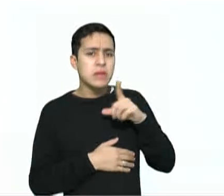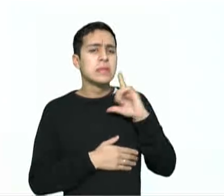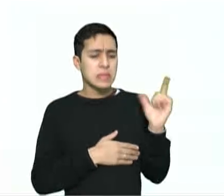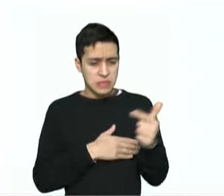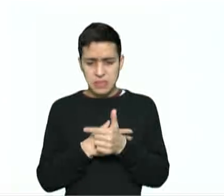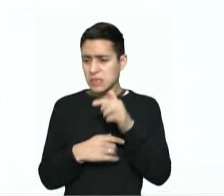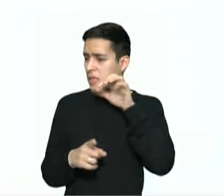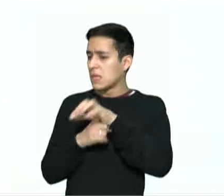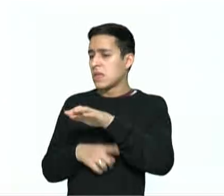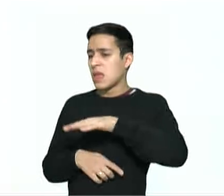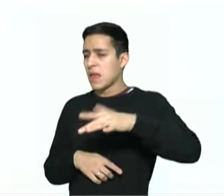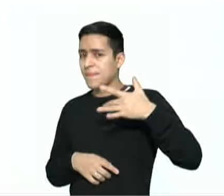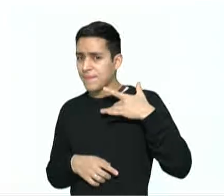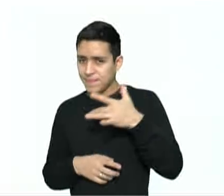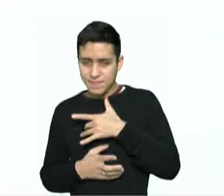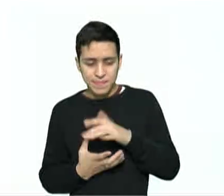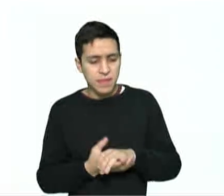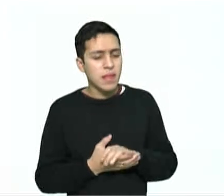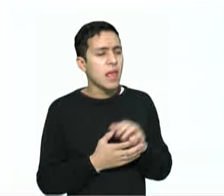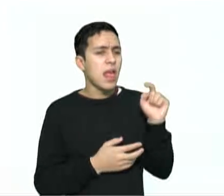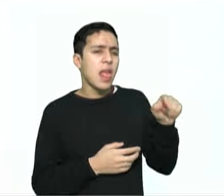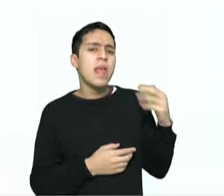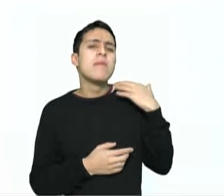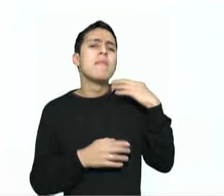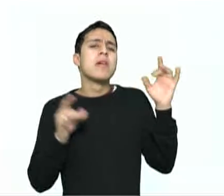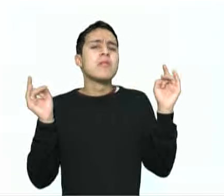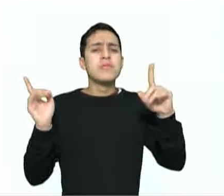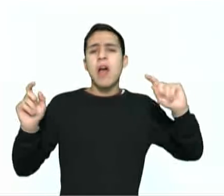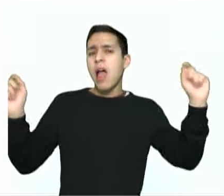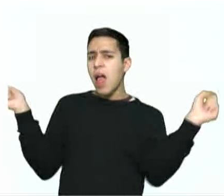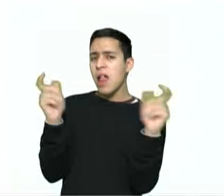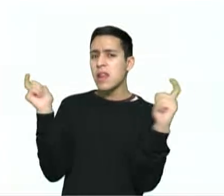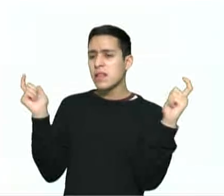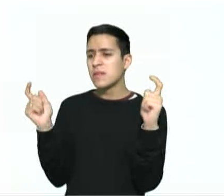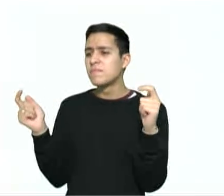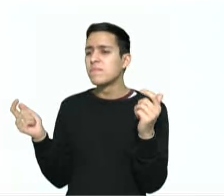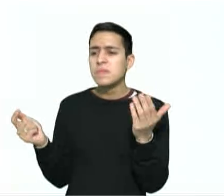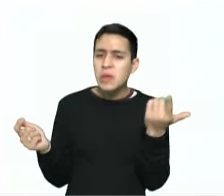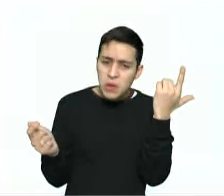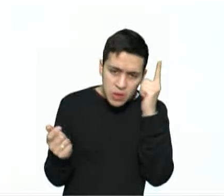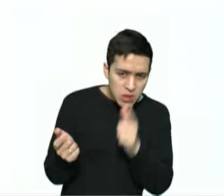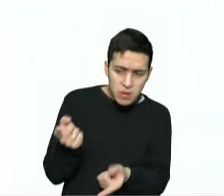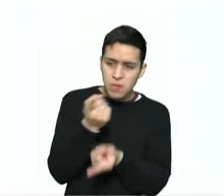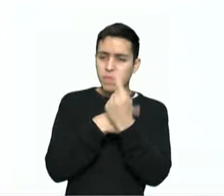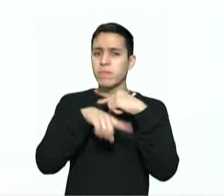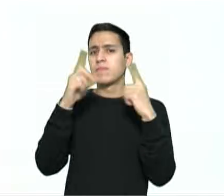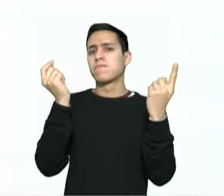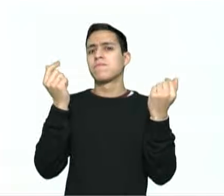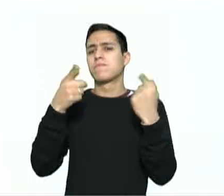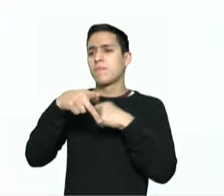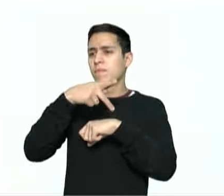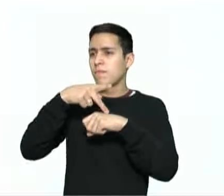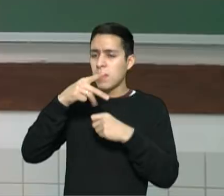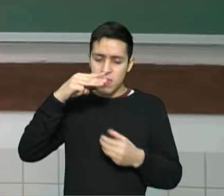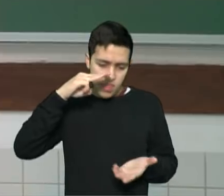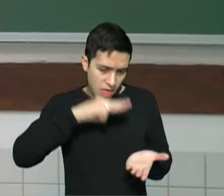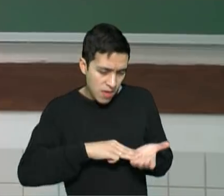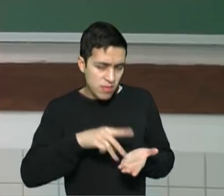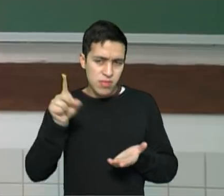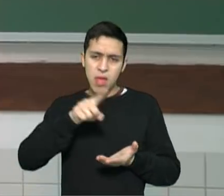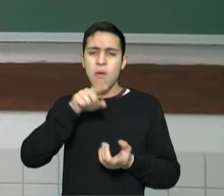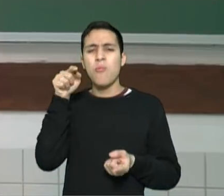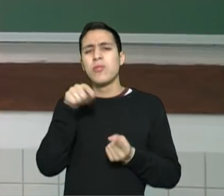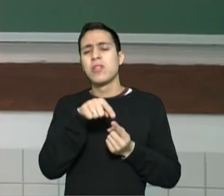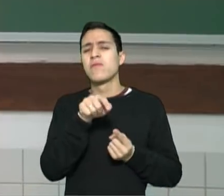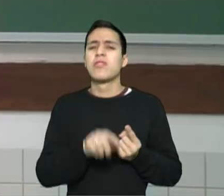grande influência. E a missão do banco é somente alertar ou alcançar a prosperidade compartilhada entre os países membros? Não, o objetivo é muito